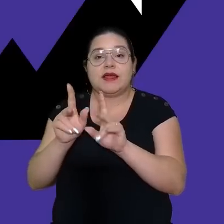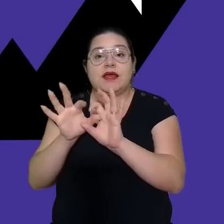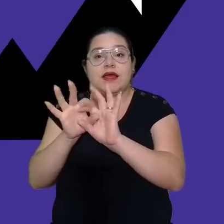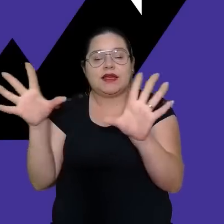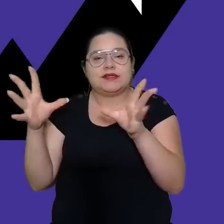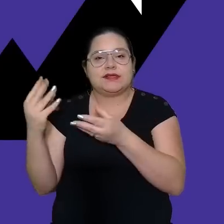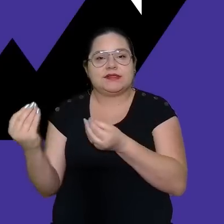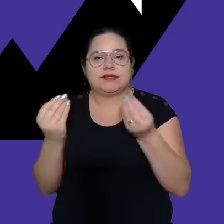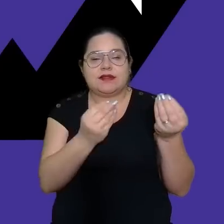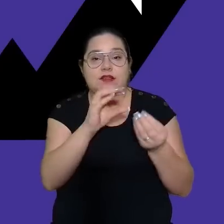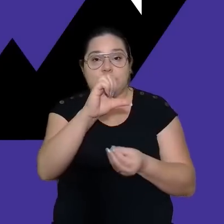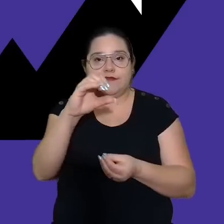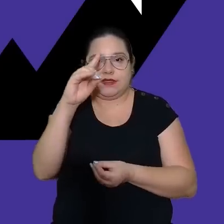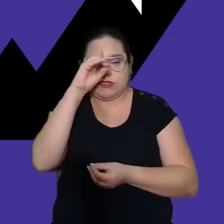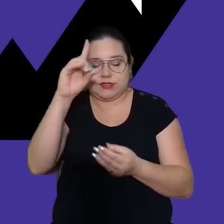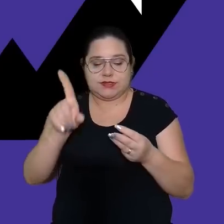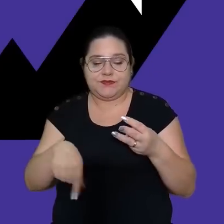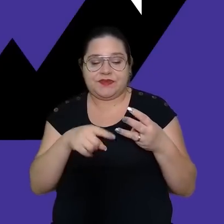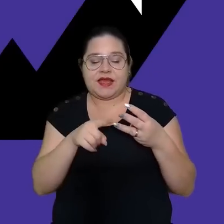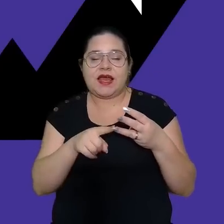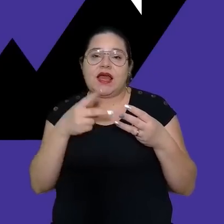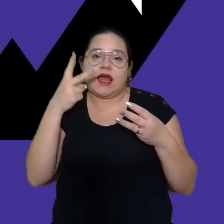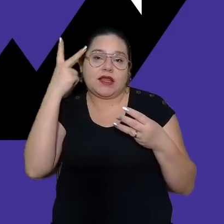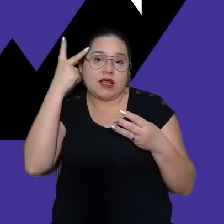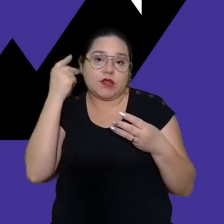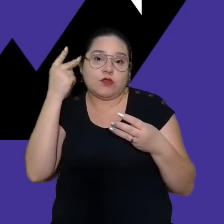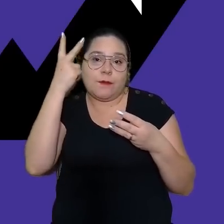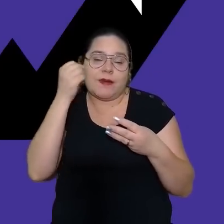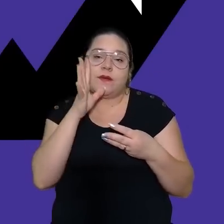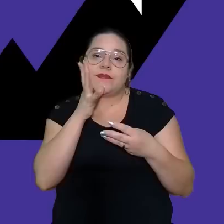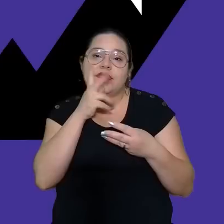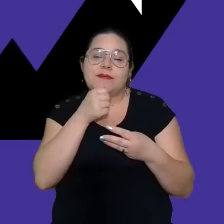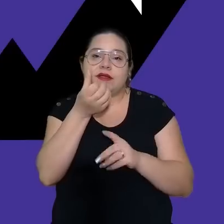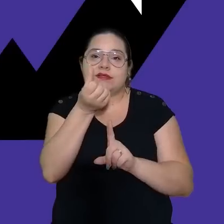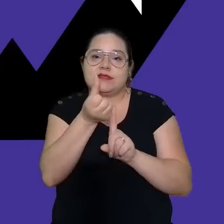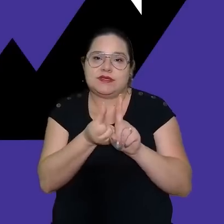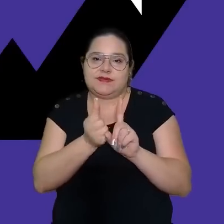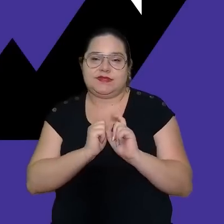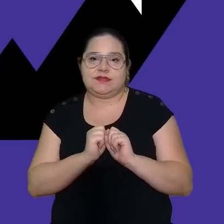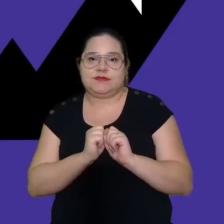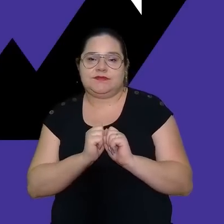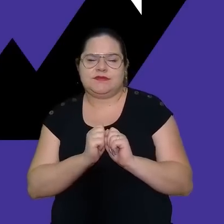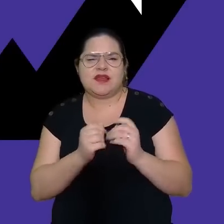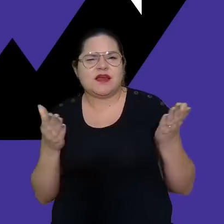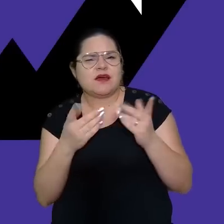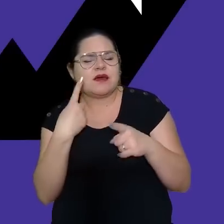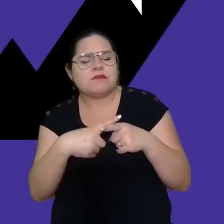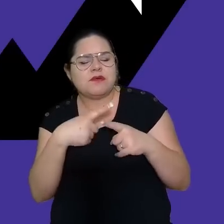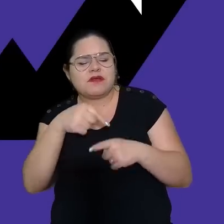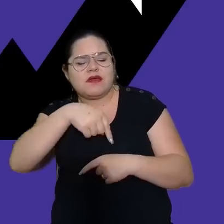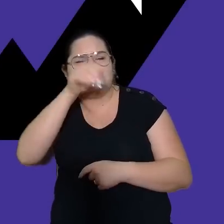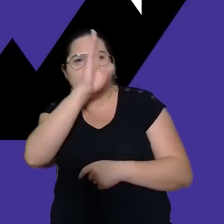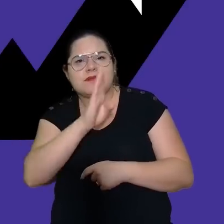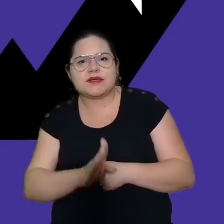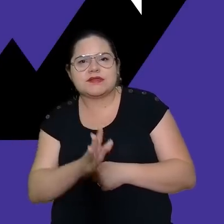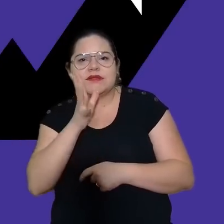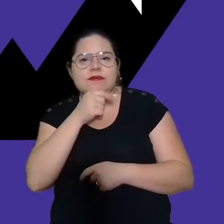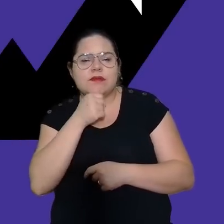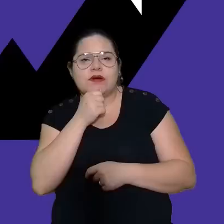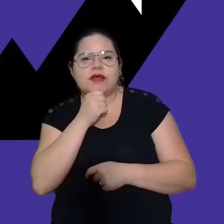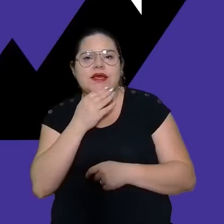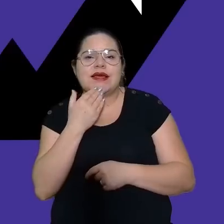dias. E depois tem a licença normal, que vai demorar 6 meses. Agora, por que que a gente tem no nosso país que uma licença